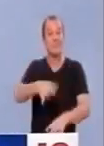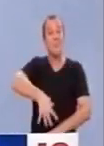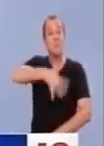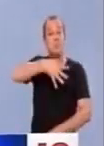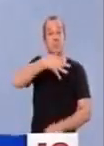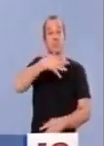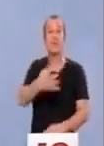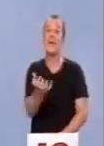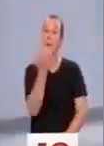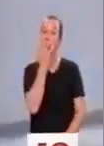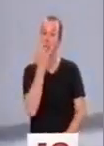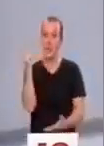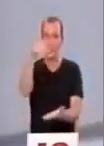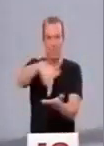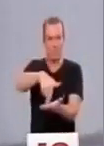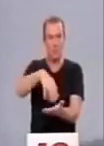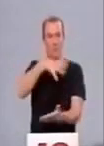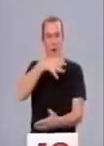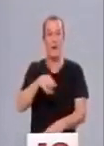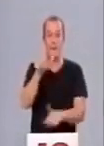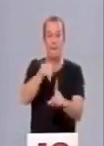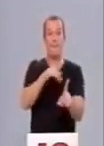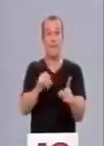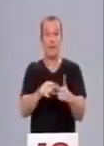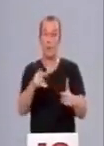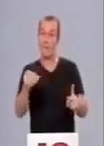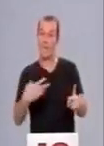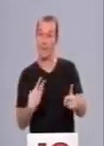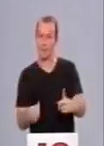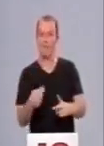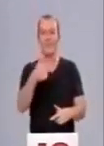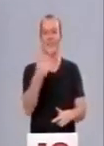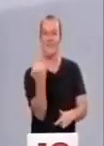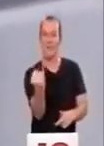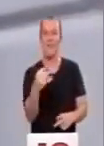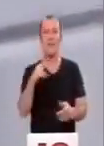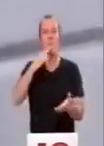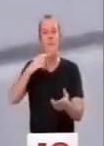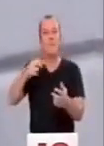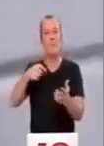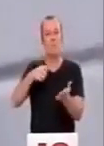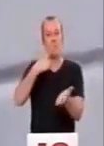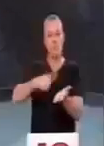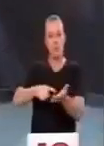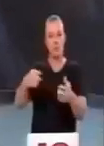de Marcelo Rebelo de Sousa. Pedro Miguel Ramalho e Pedro Moreira, TVI, Bruxelas.